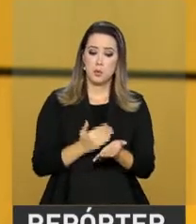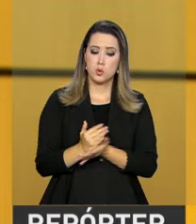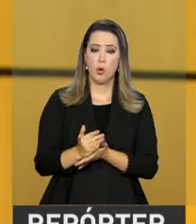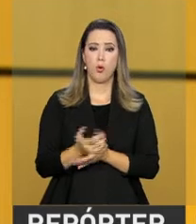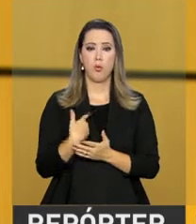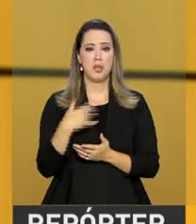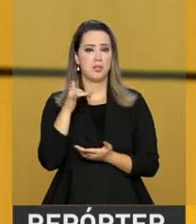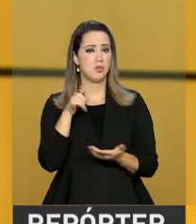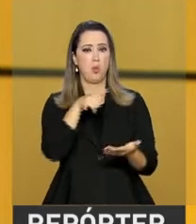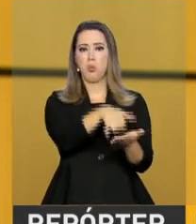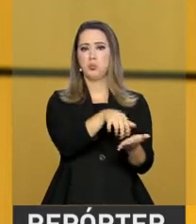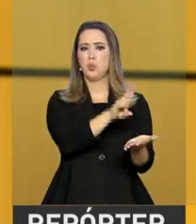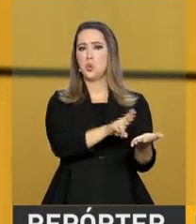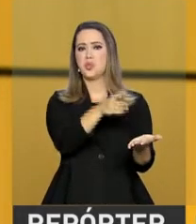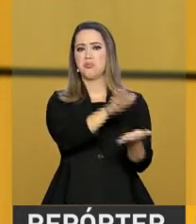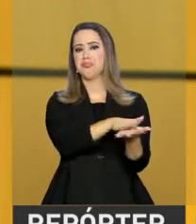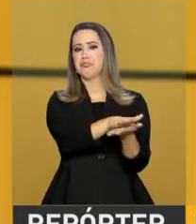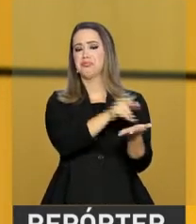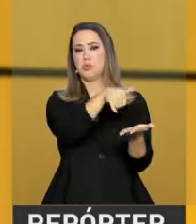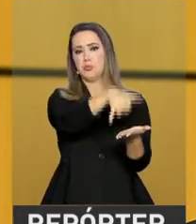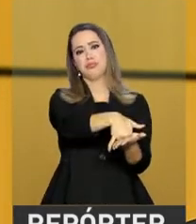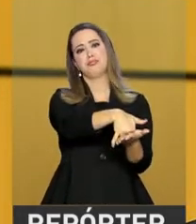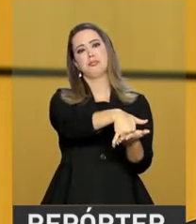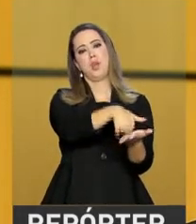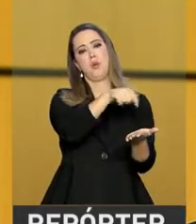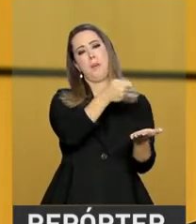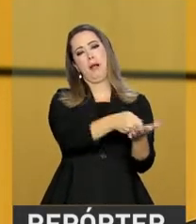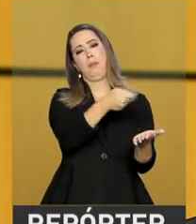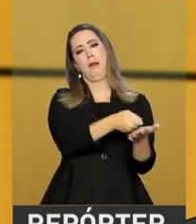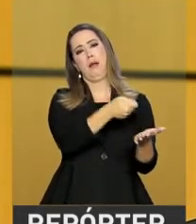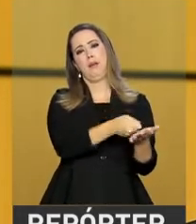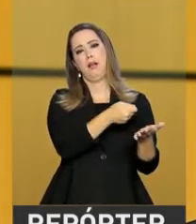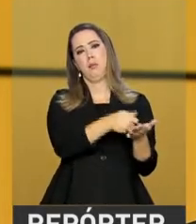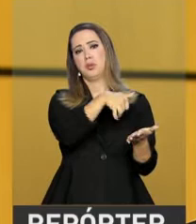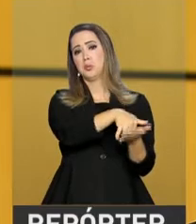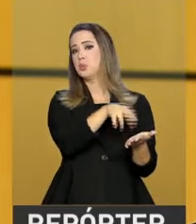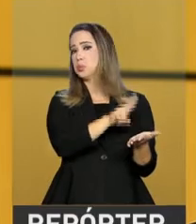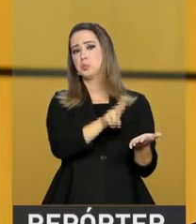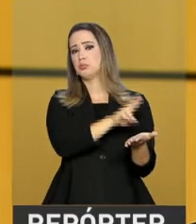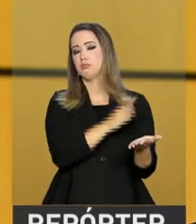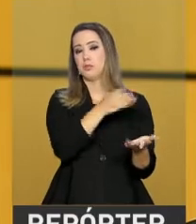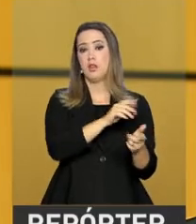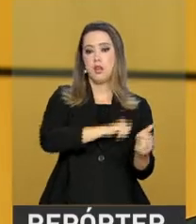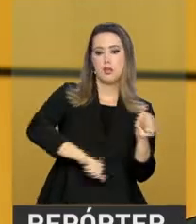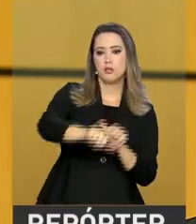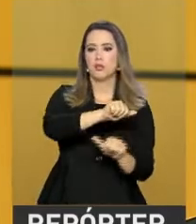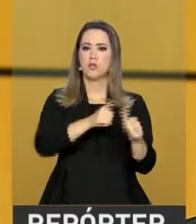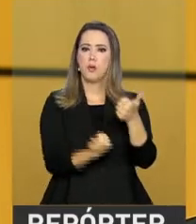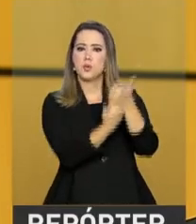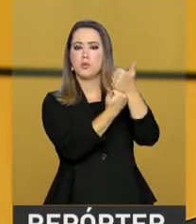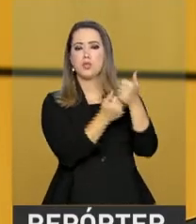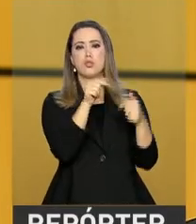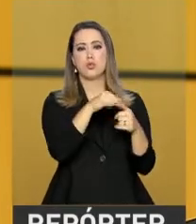deixar de utilizar o telefone fixo que tem um custo mensal que ele precisa pagar assinatura e substitui pelo pela banda larga que